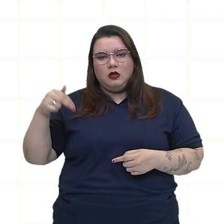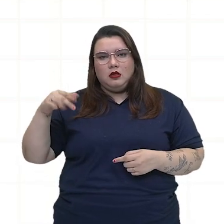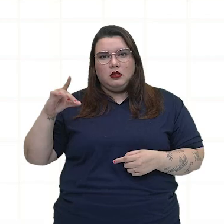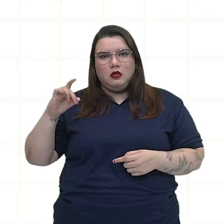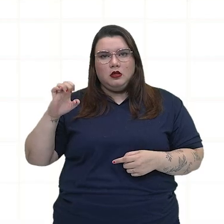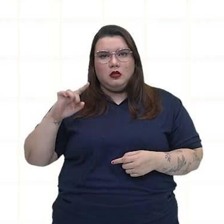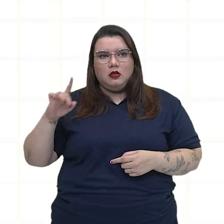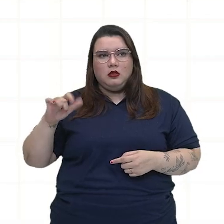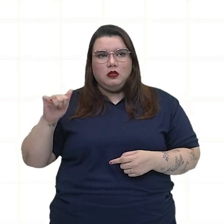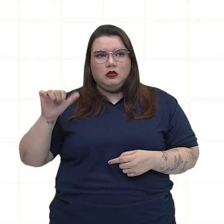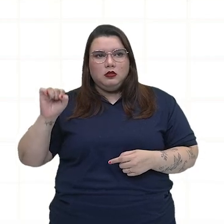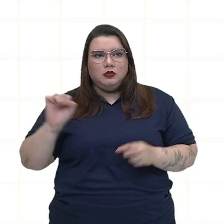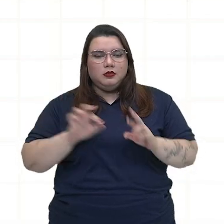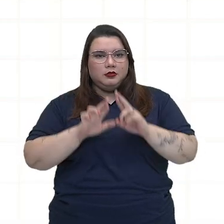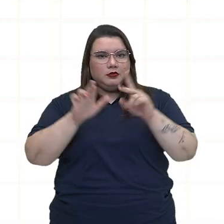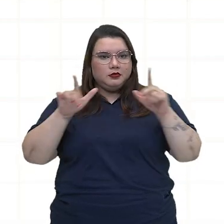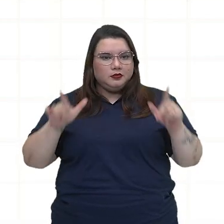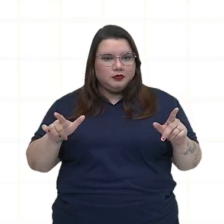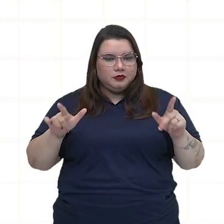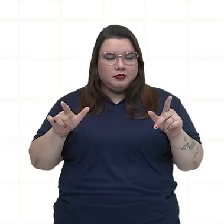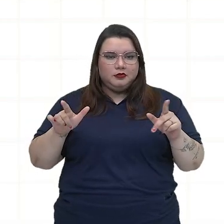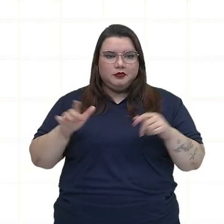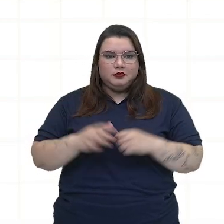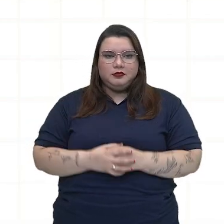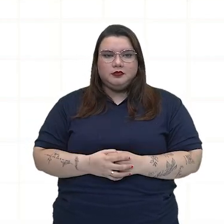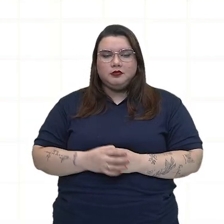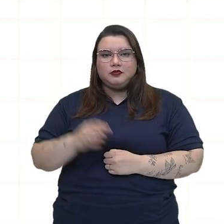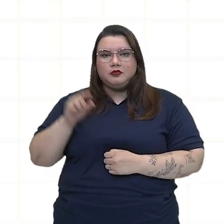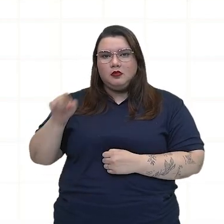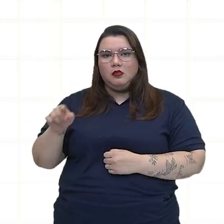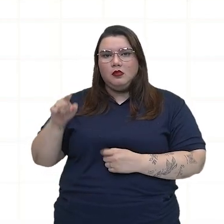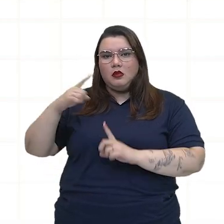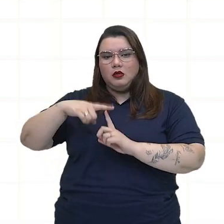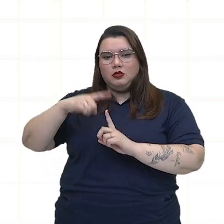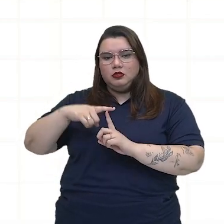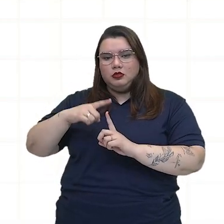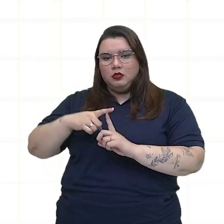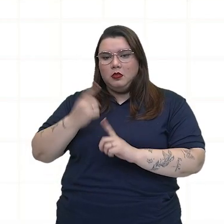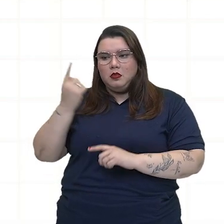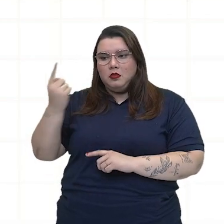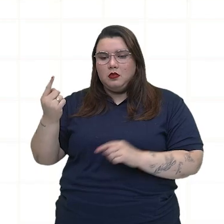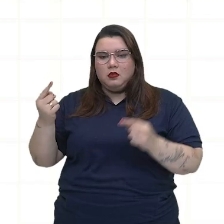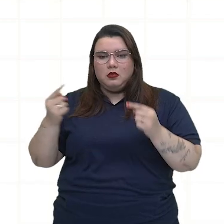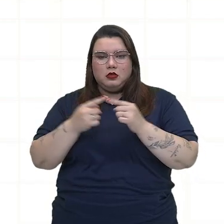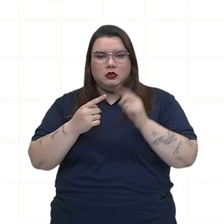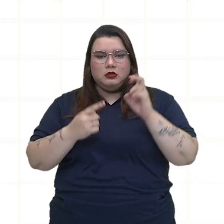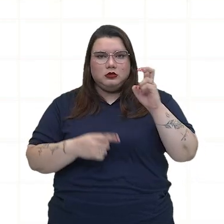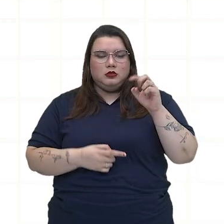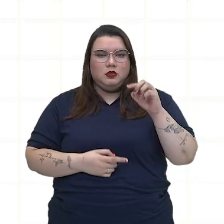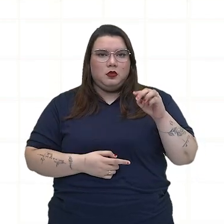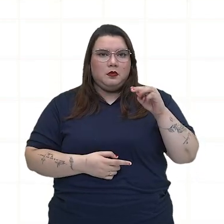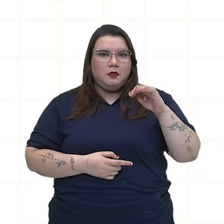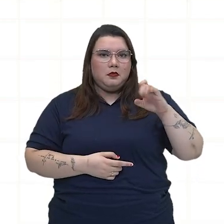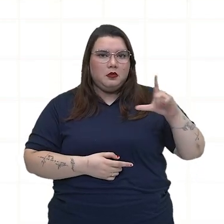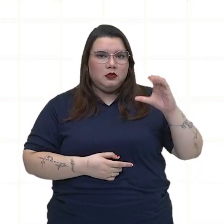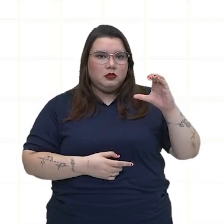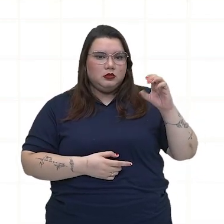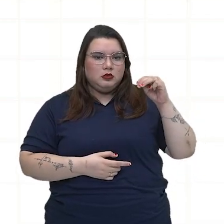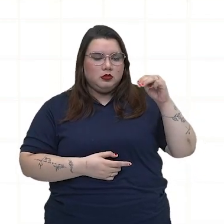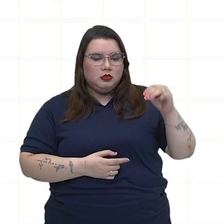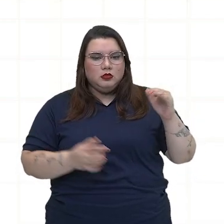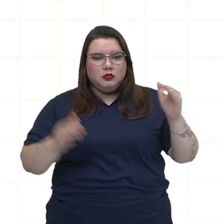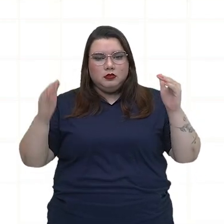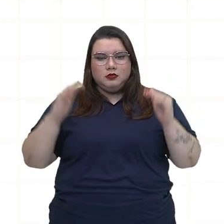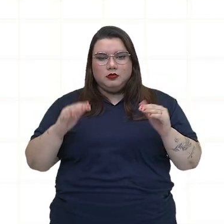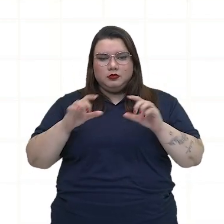diferentes. Enquanto a escala numérica indica 1 centímetro para 5.000 centímetros da realidade, a escala gráfica, que é essa